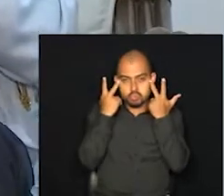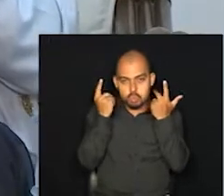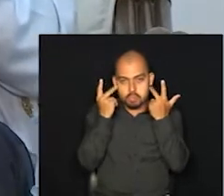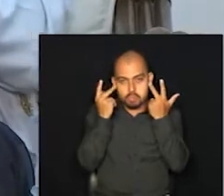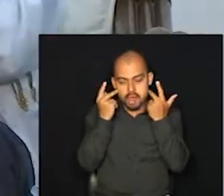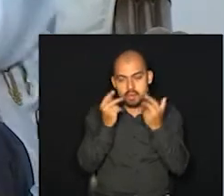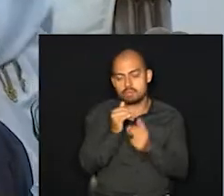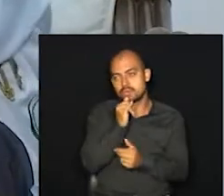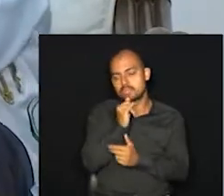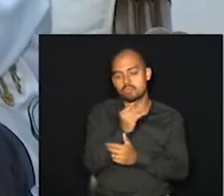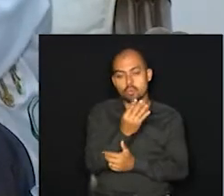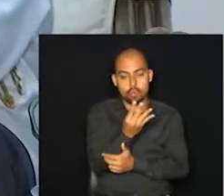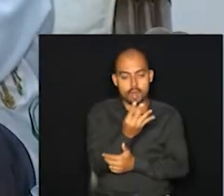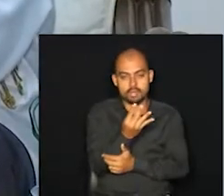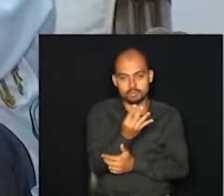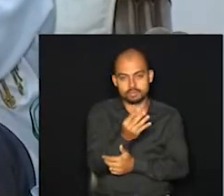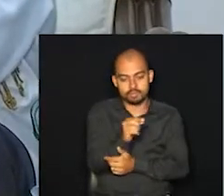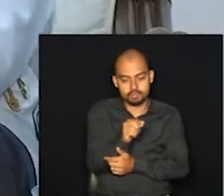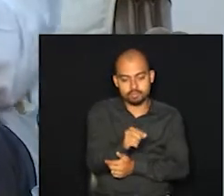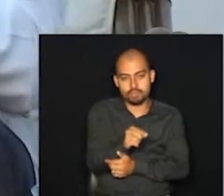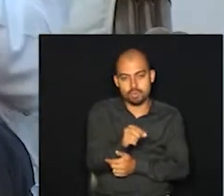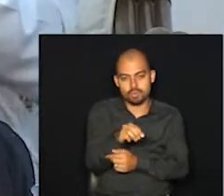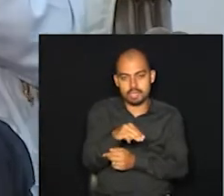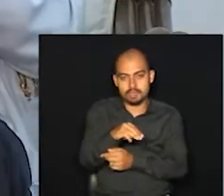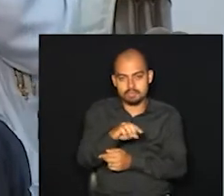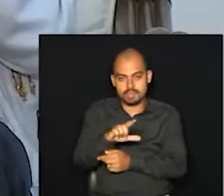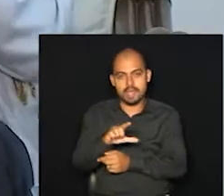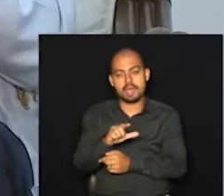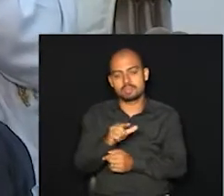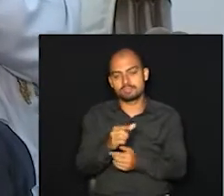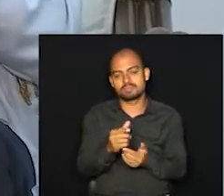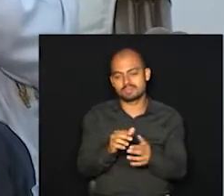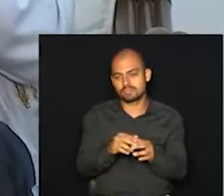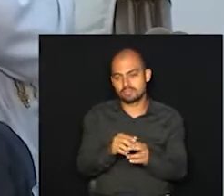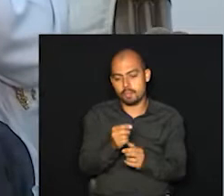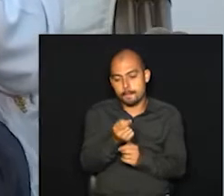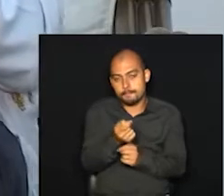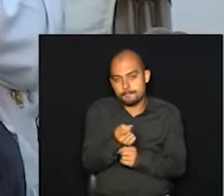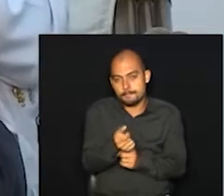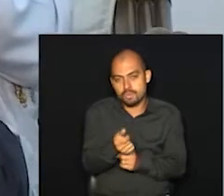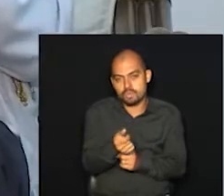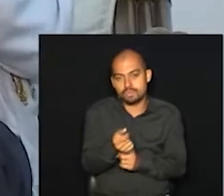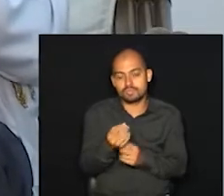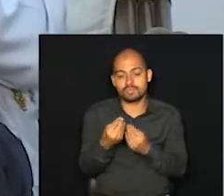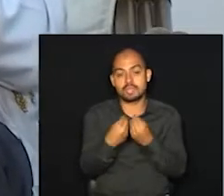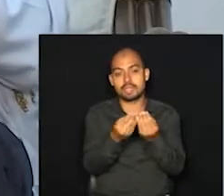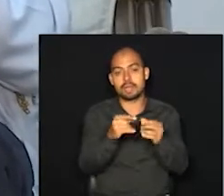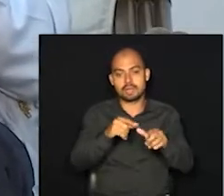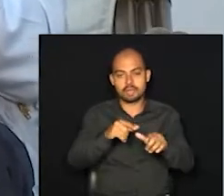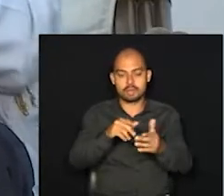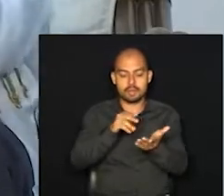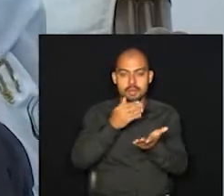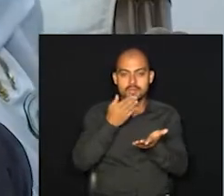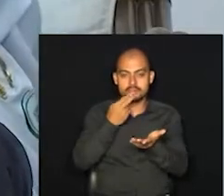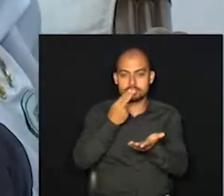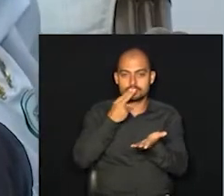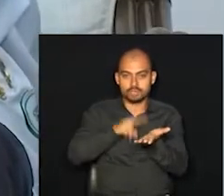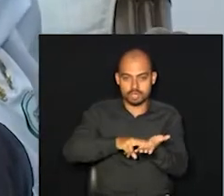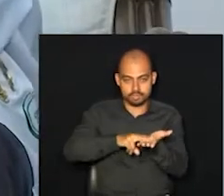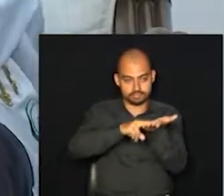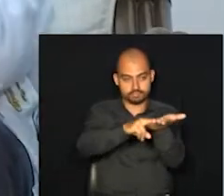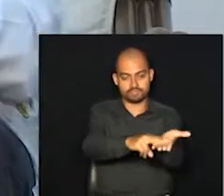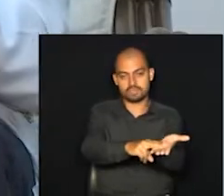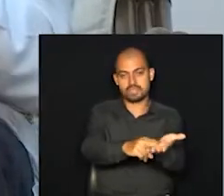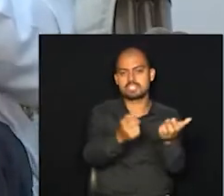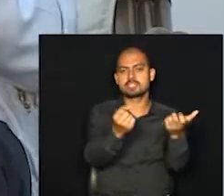4 nanogramas por ml, até 4 nanogramas por ml, ele vai receber a carta em casa dizendo que o